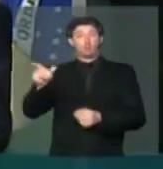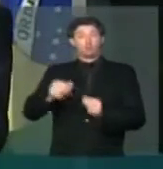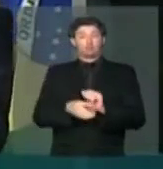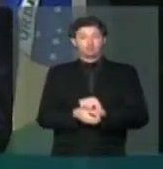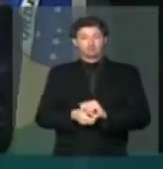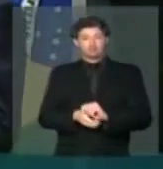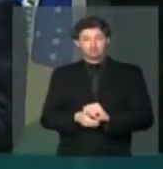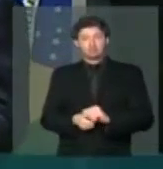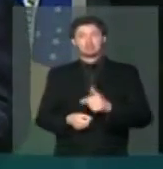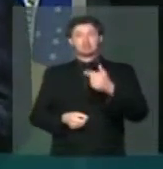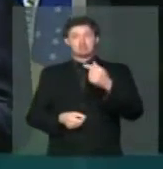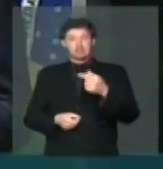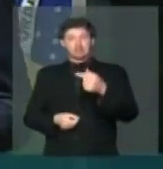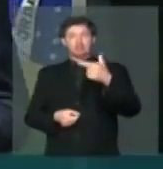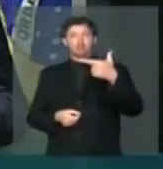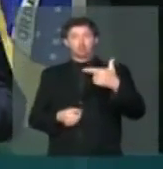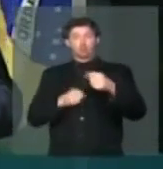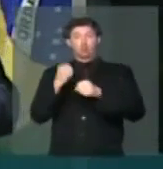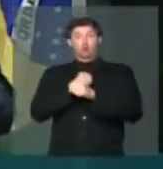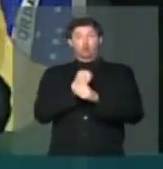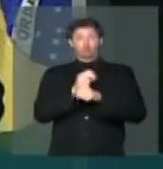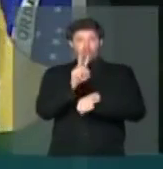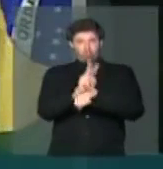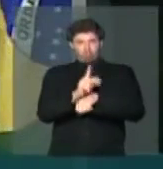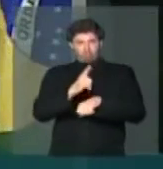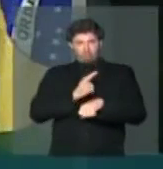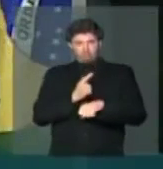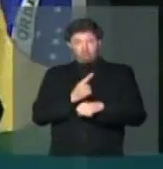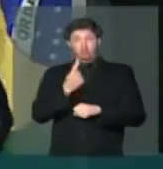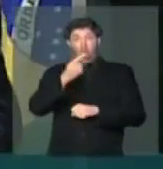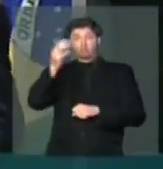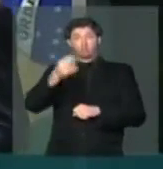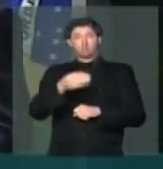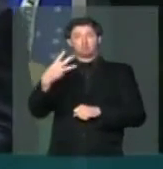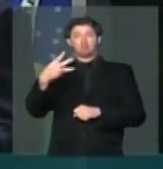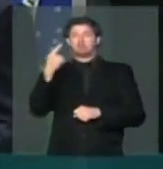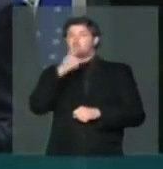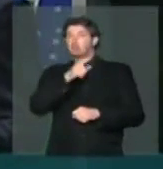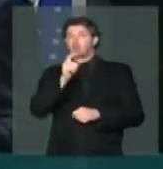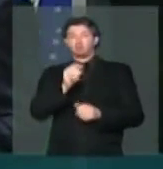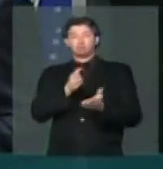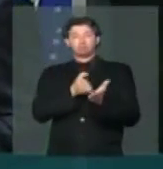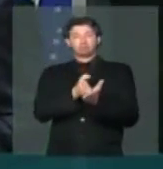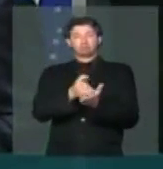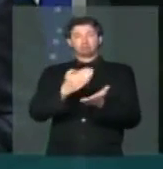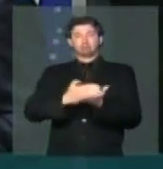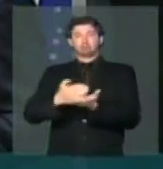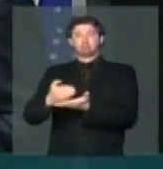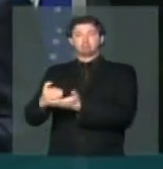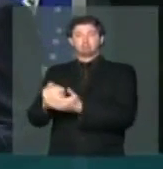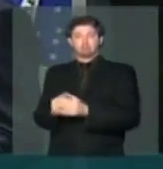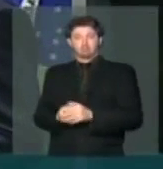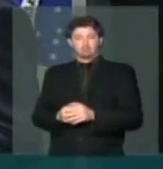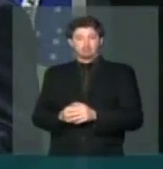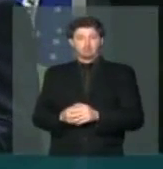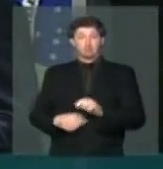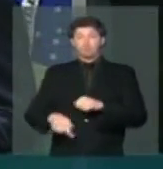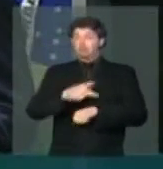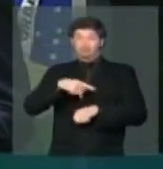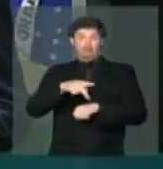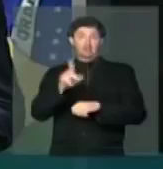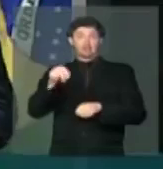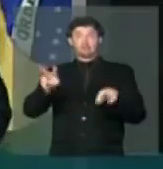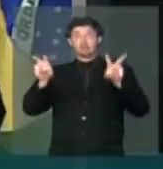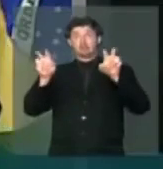Das 72 obras fiscalizadas, 1/3 não cumpriu o cronograma. No país da pátria